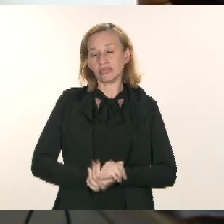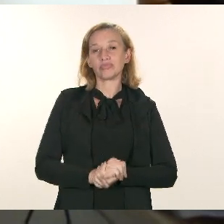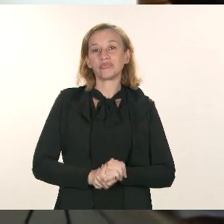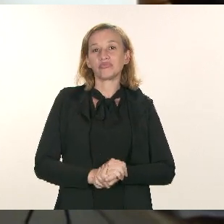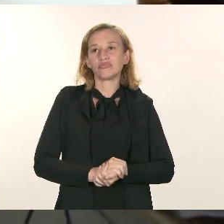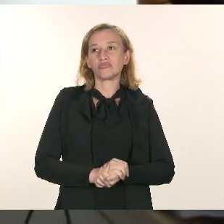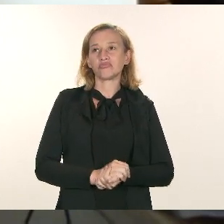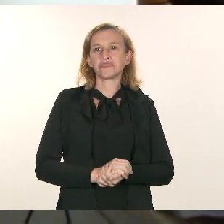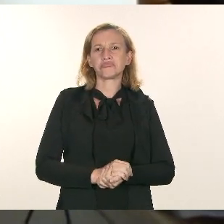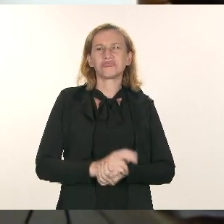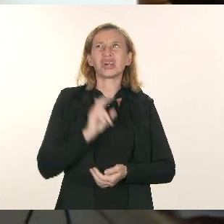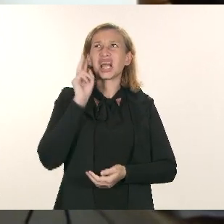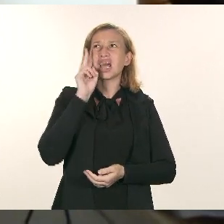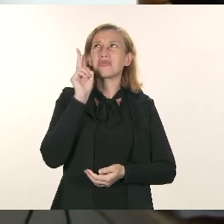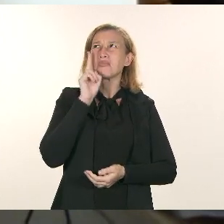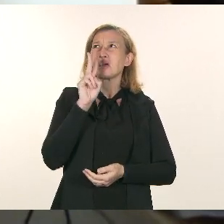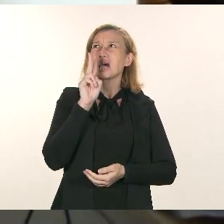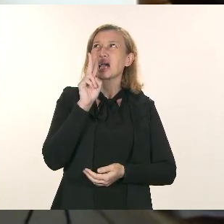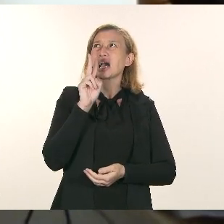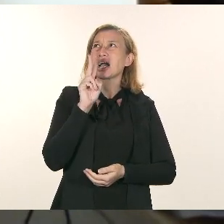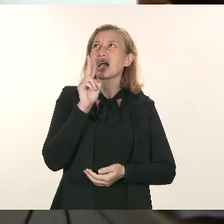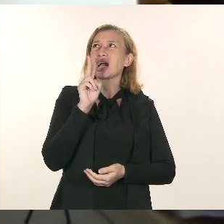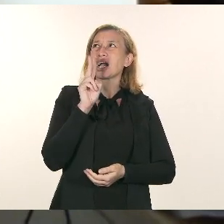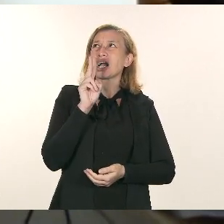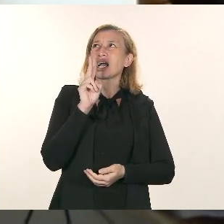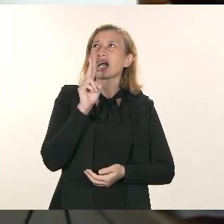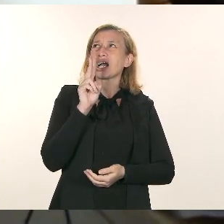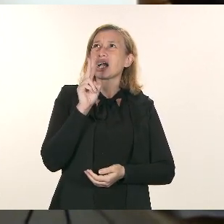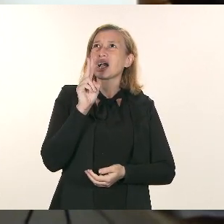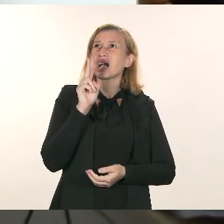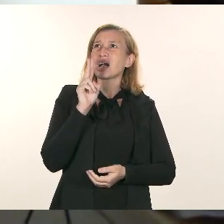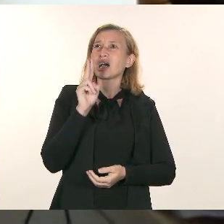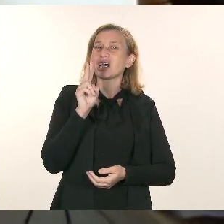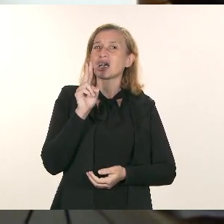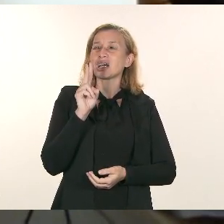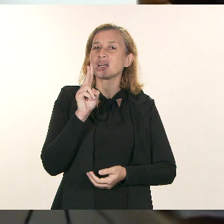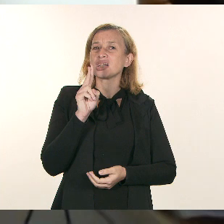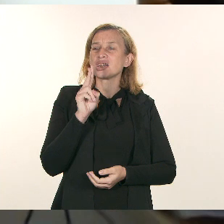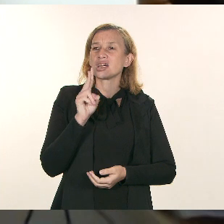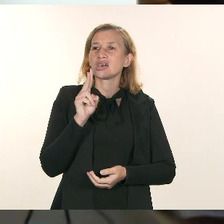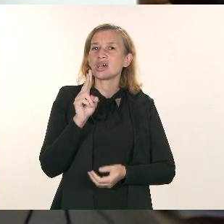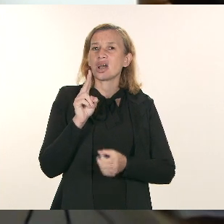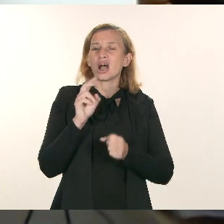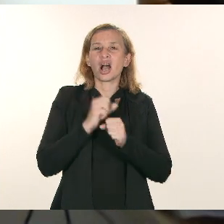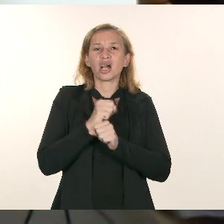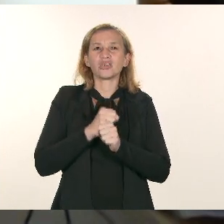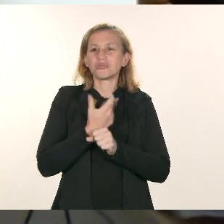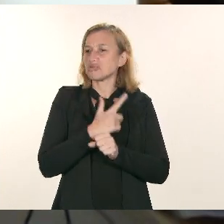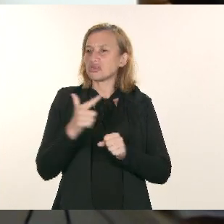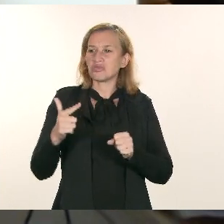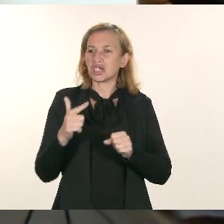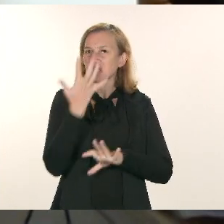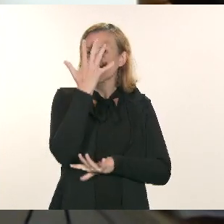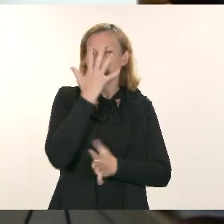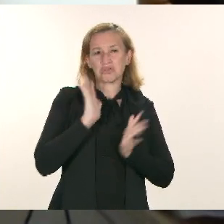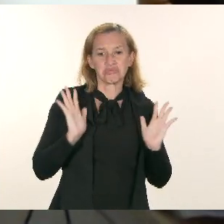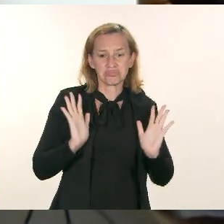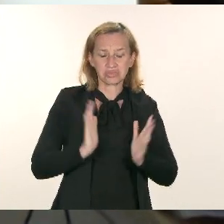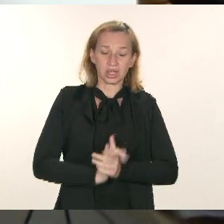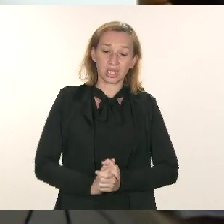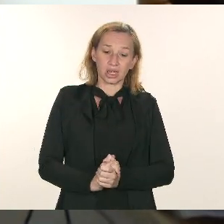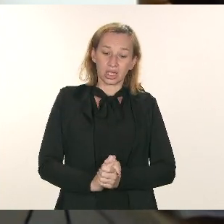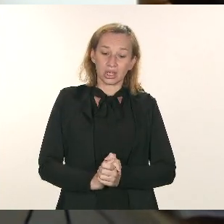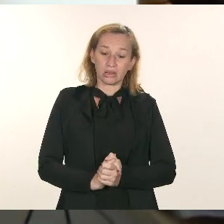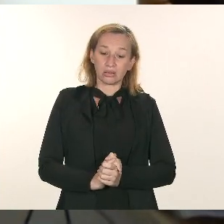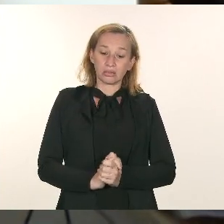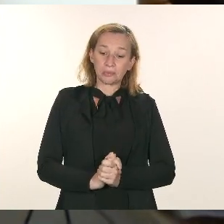tenho lembrança de ter tido qualquer ano que não houvesse carnaval. E isso